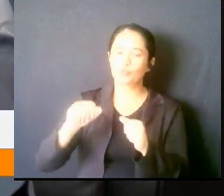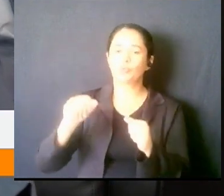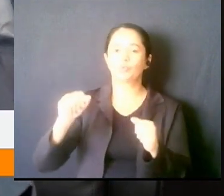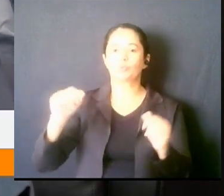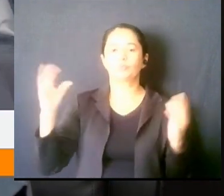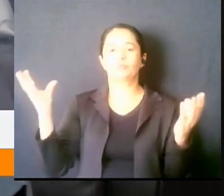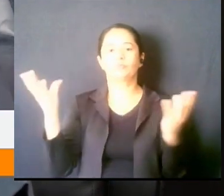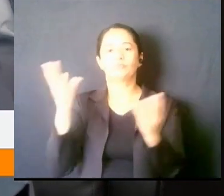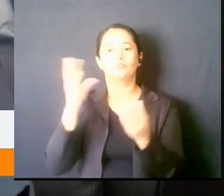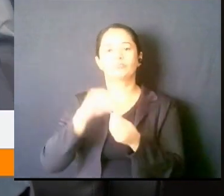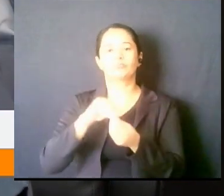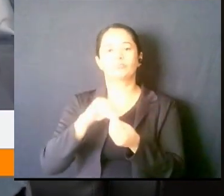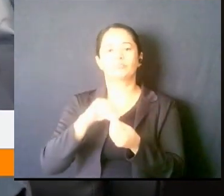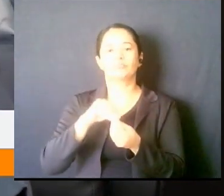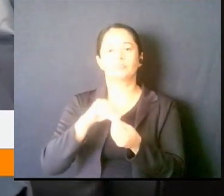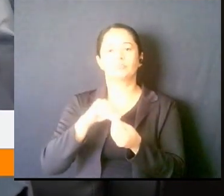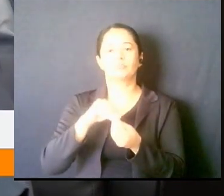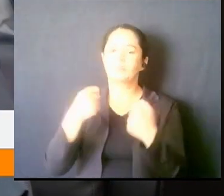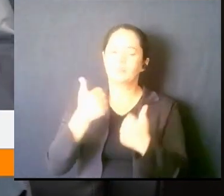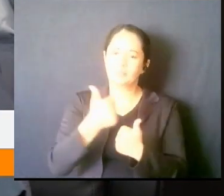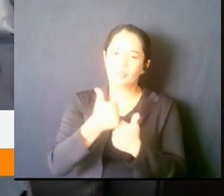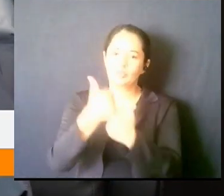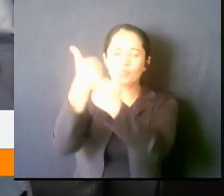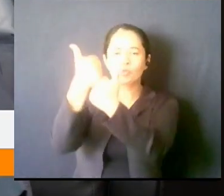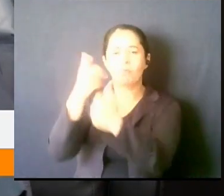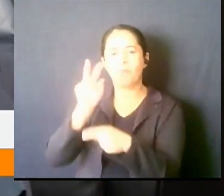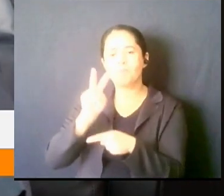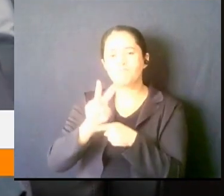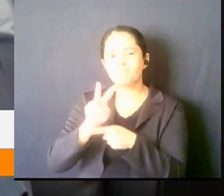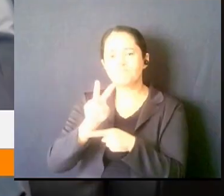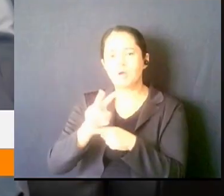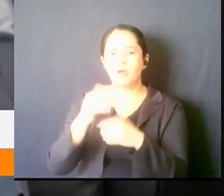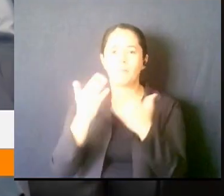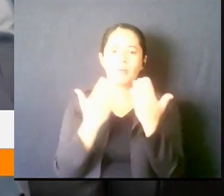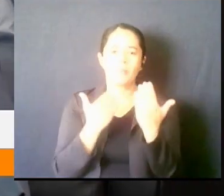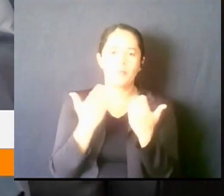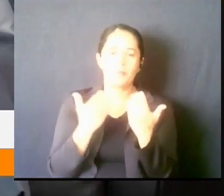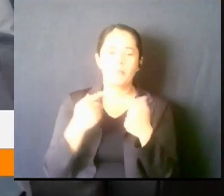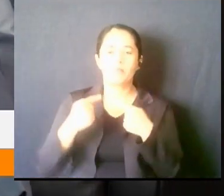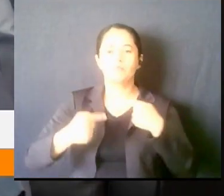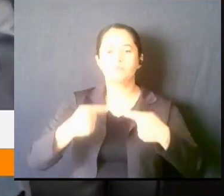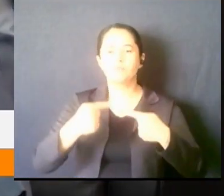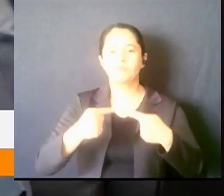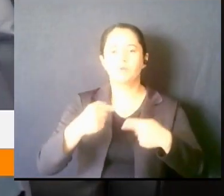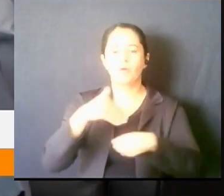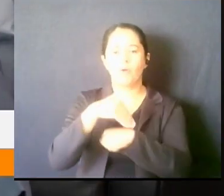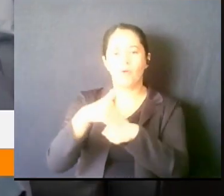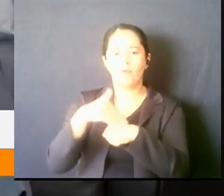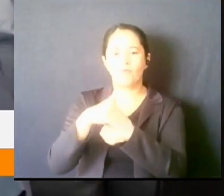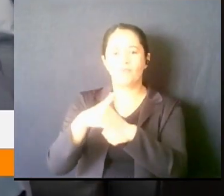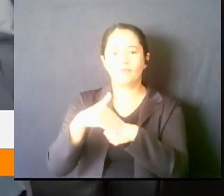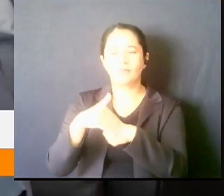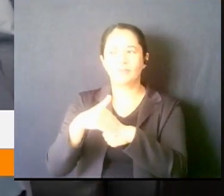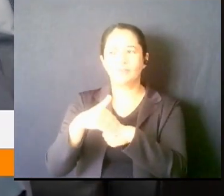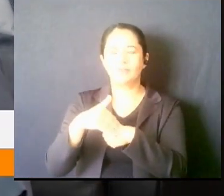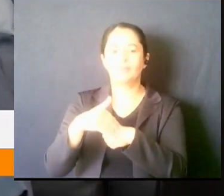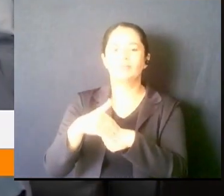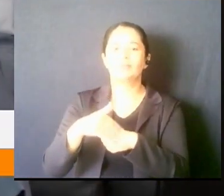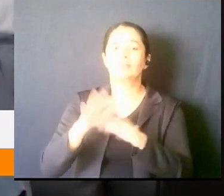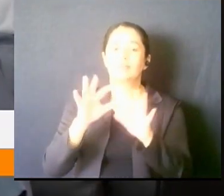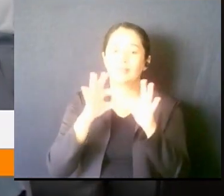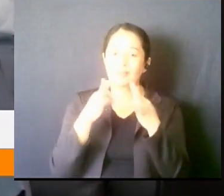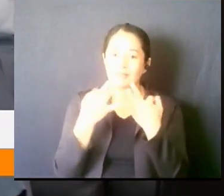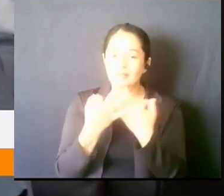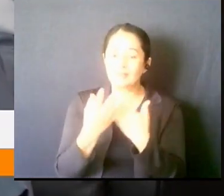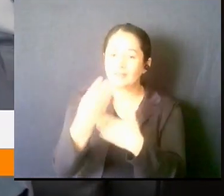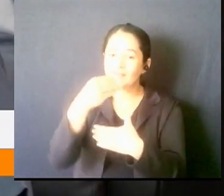um suporte, de cuidado, de discussão, de diálogo na família, na